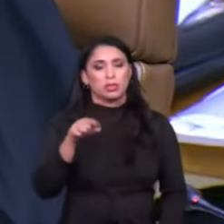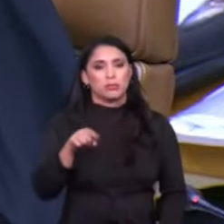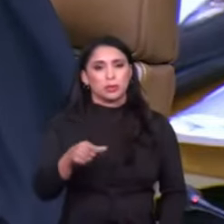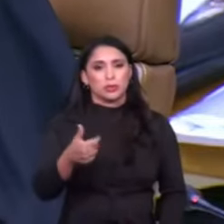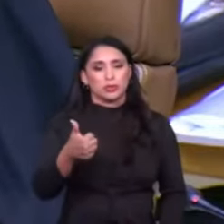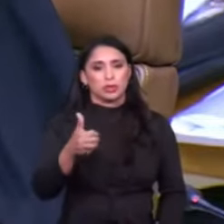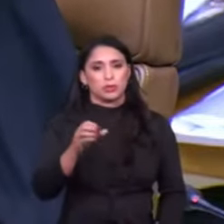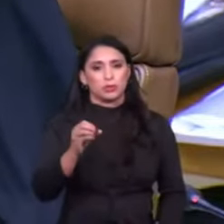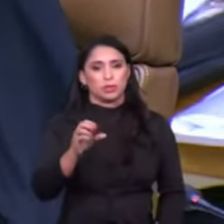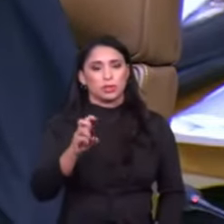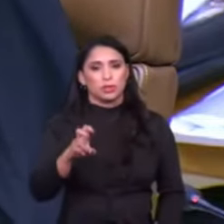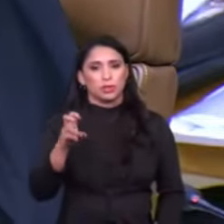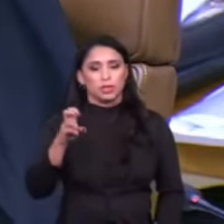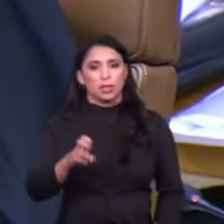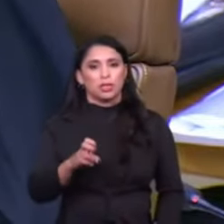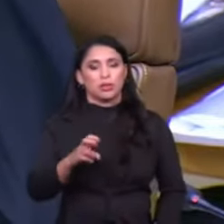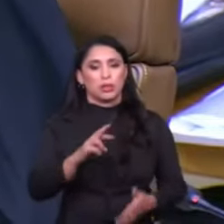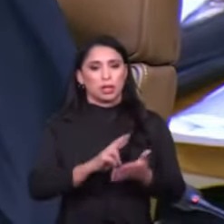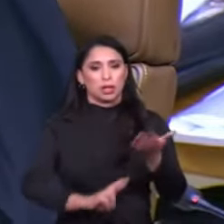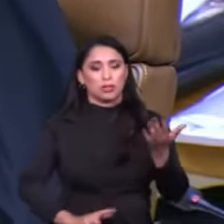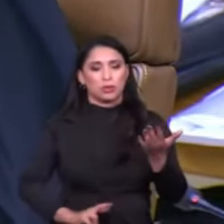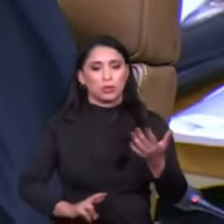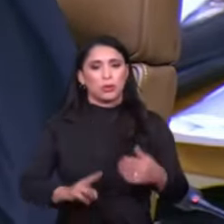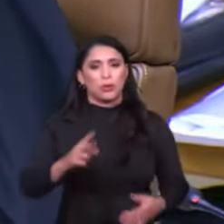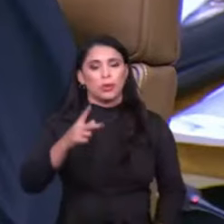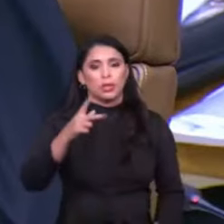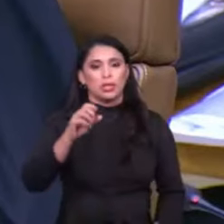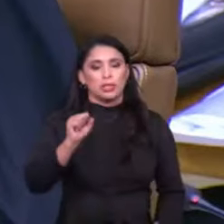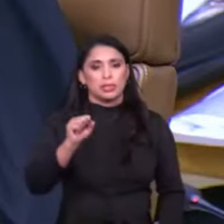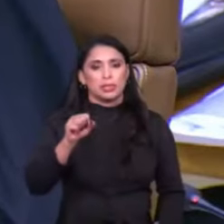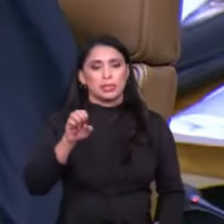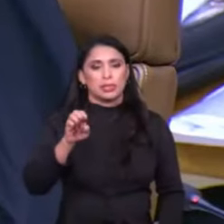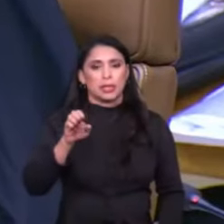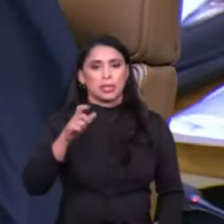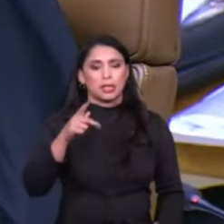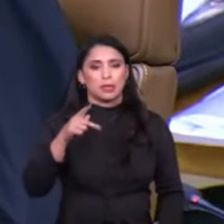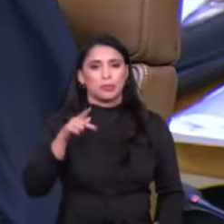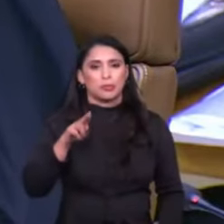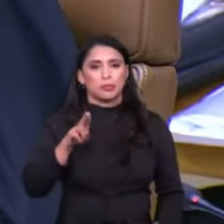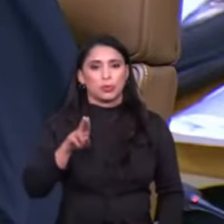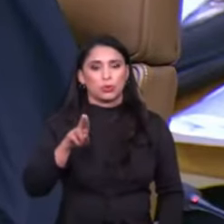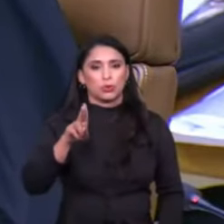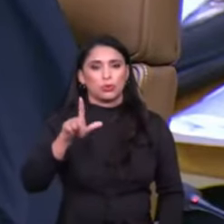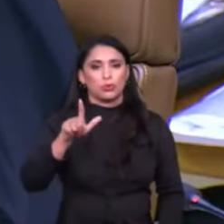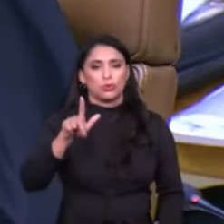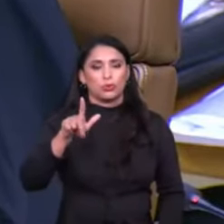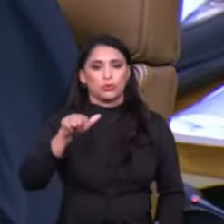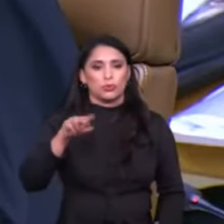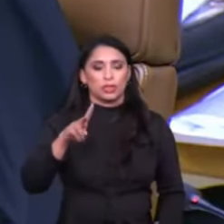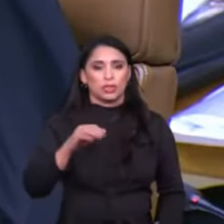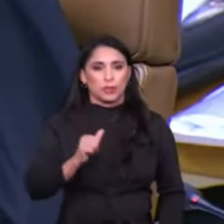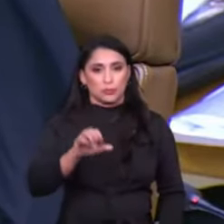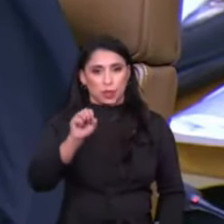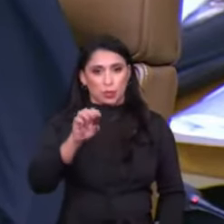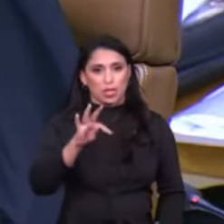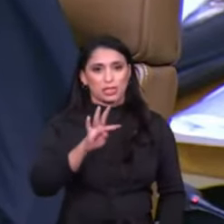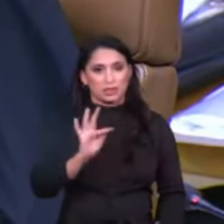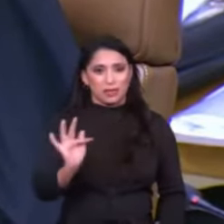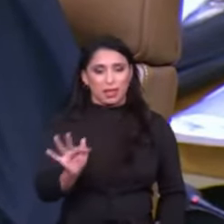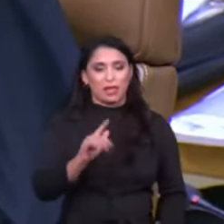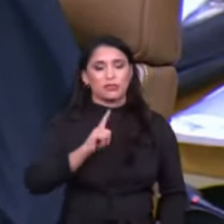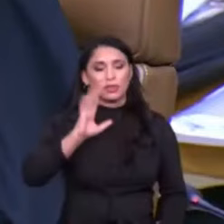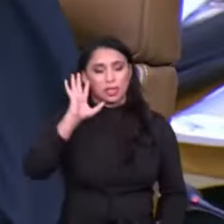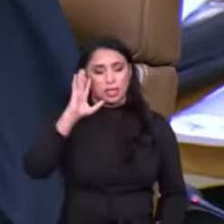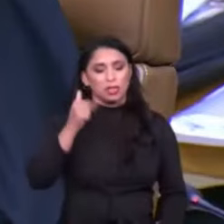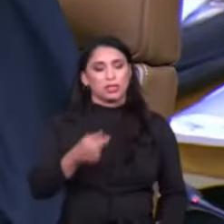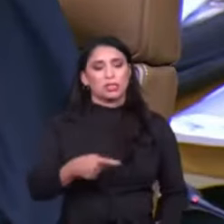430.105, relator ministro Sepúlveda Pertence, o Supremo firmou orientação no sentido de considerar crime a posse de droga